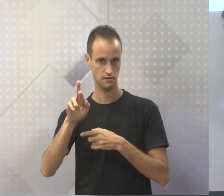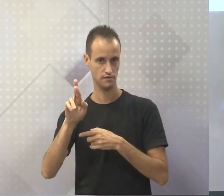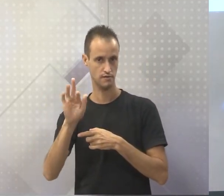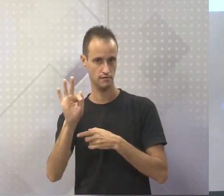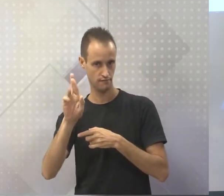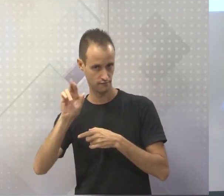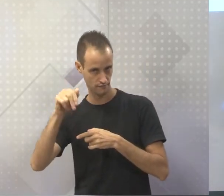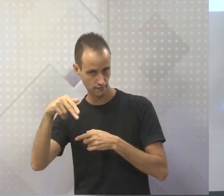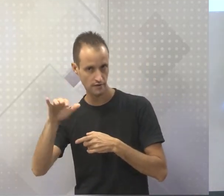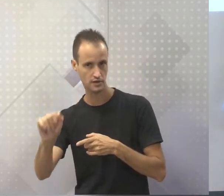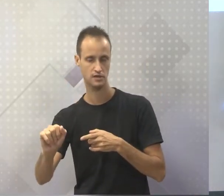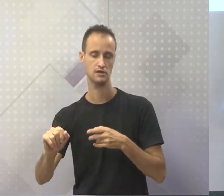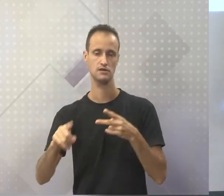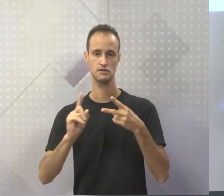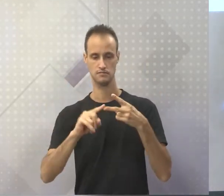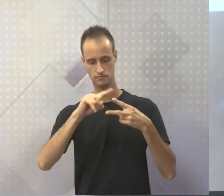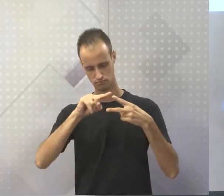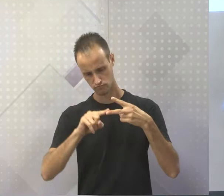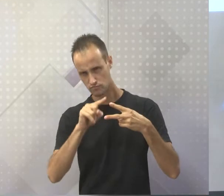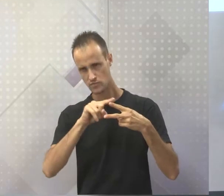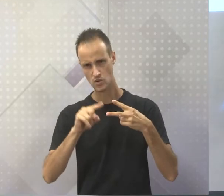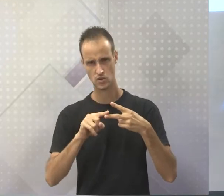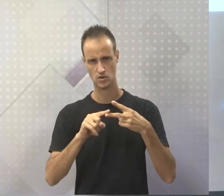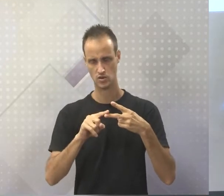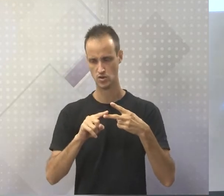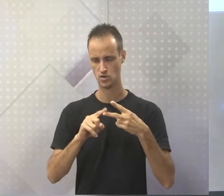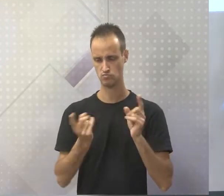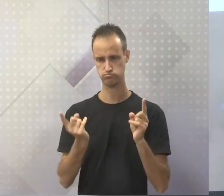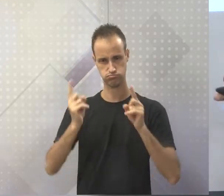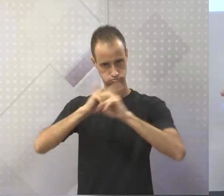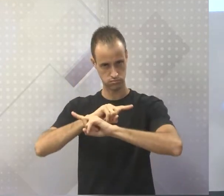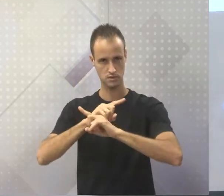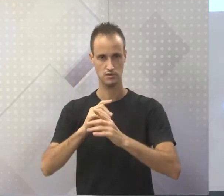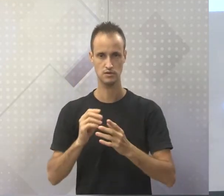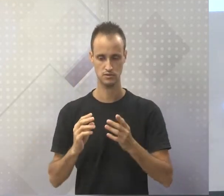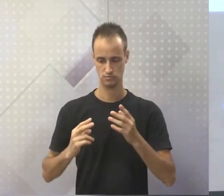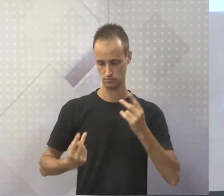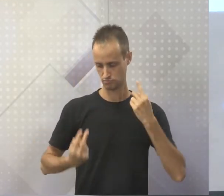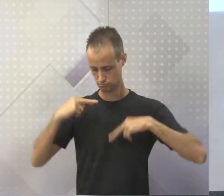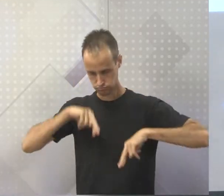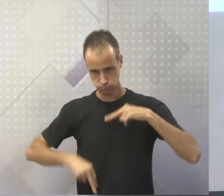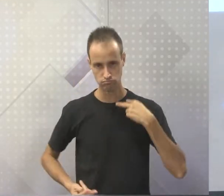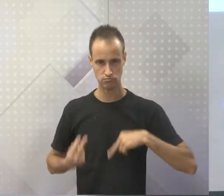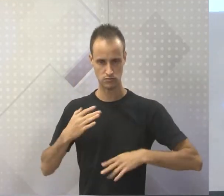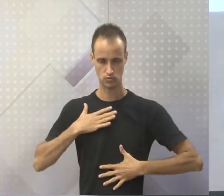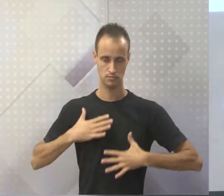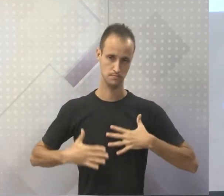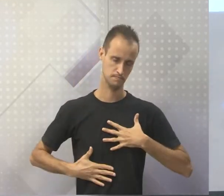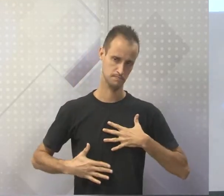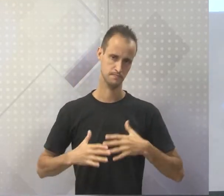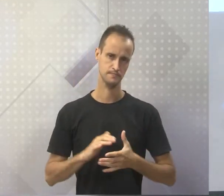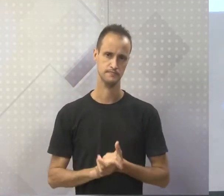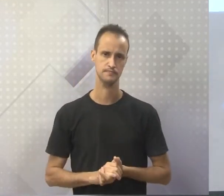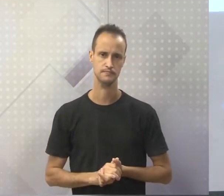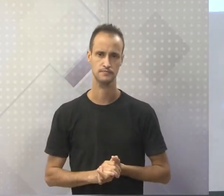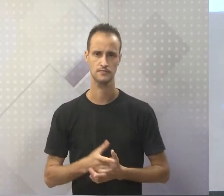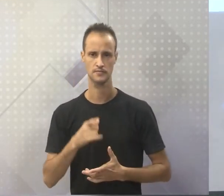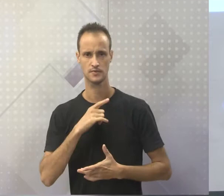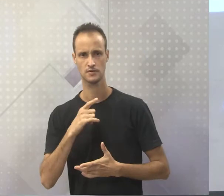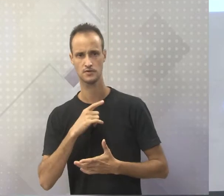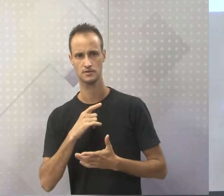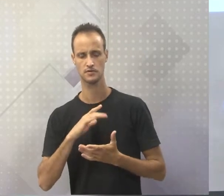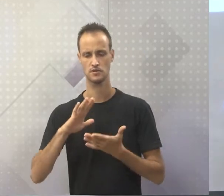eles trabalham dessa maneira. Um antagônico ao outro, ok? Aí aqui eu tenho